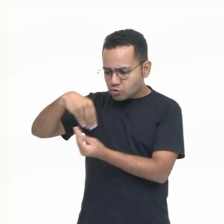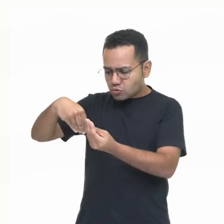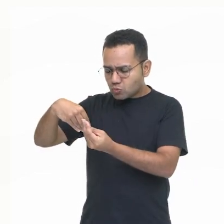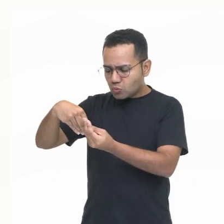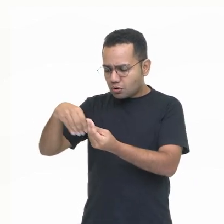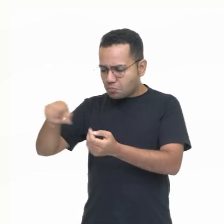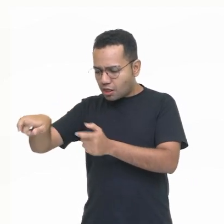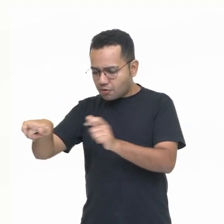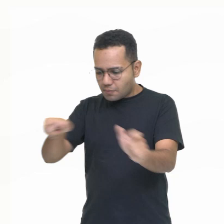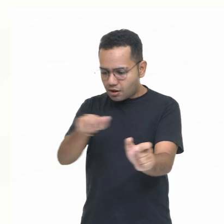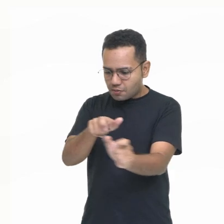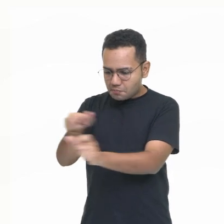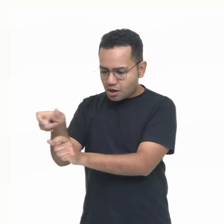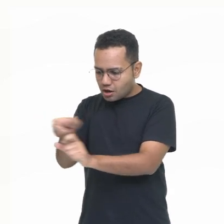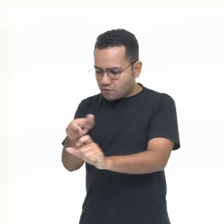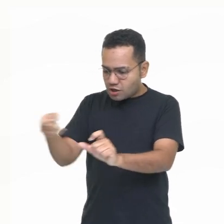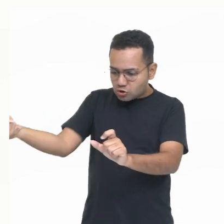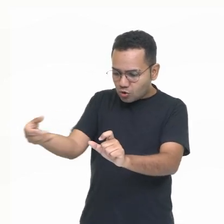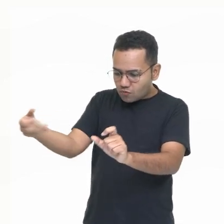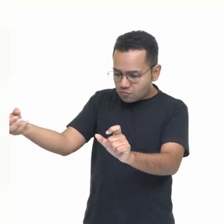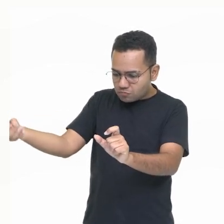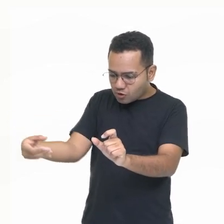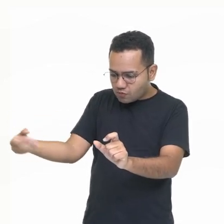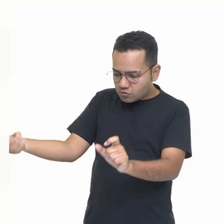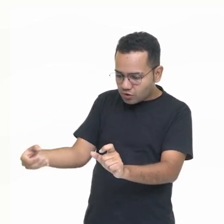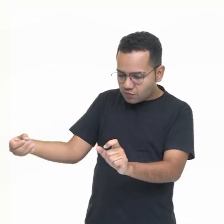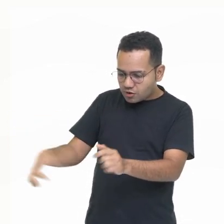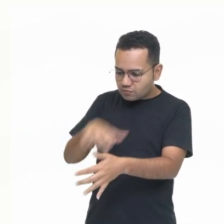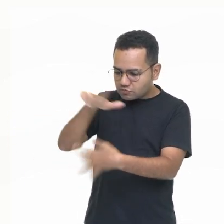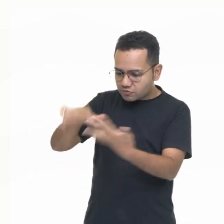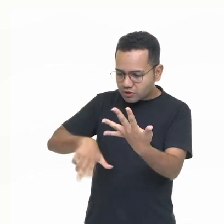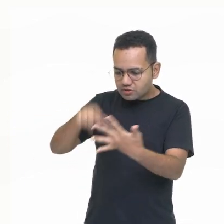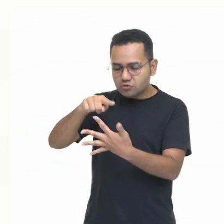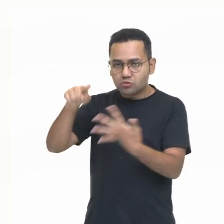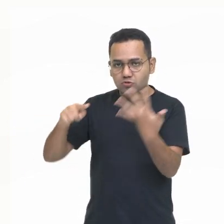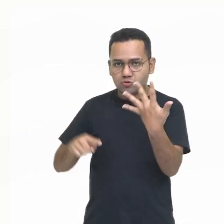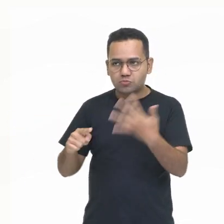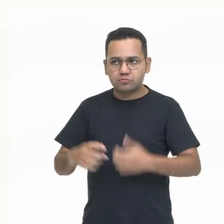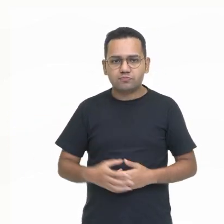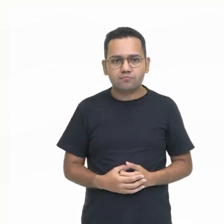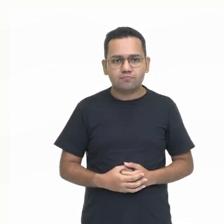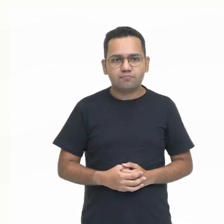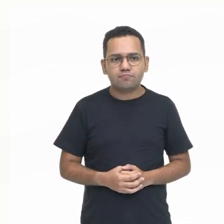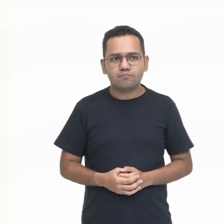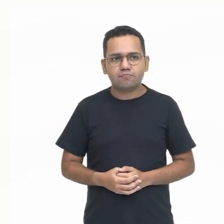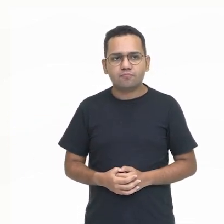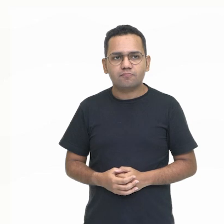batata, a gente vai formar 60 anagramas diferentes, tá?